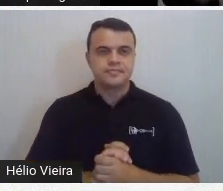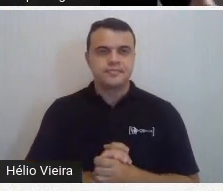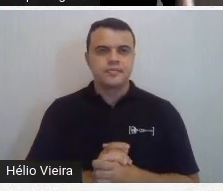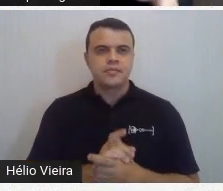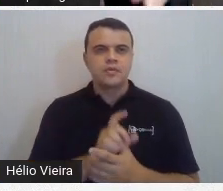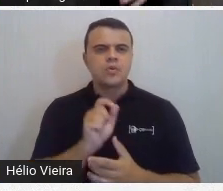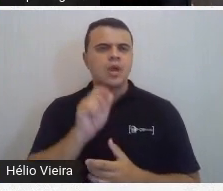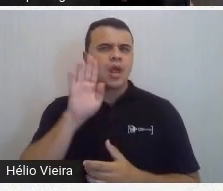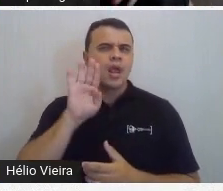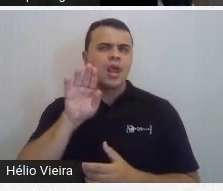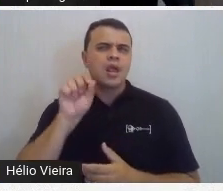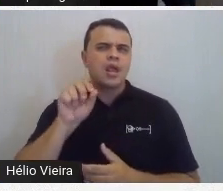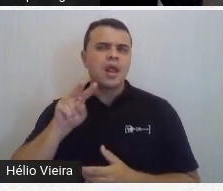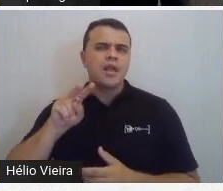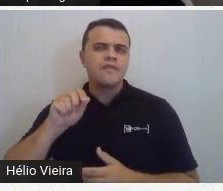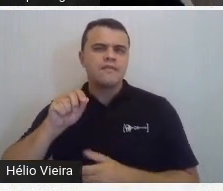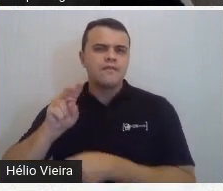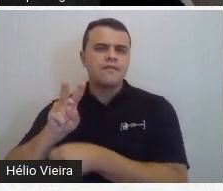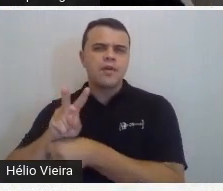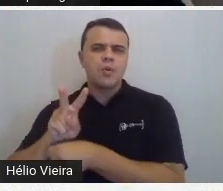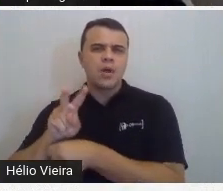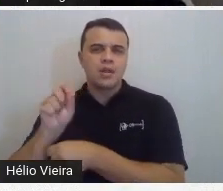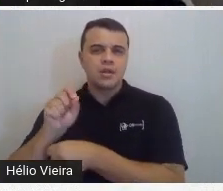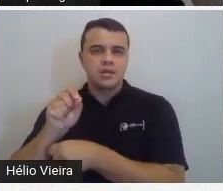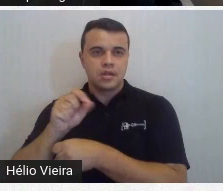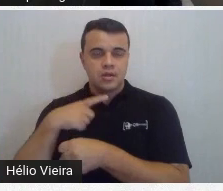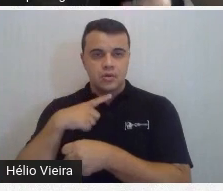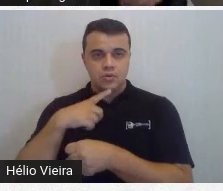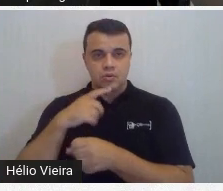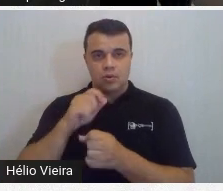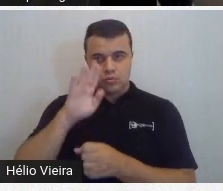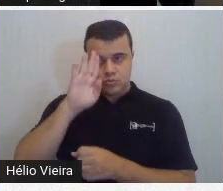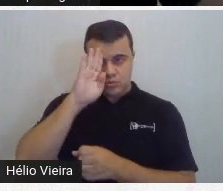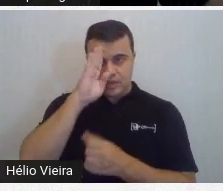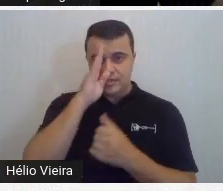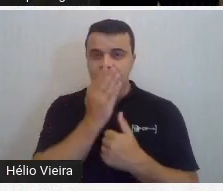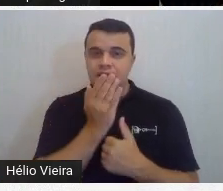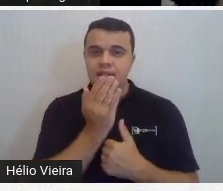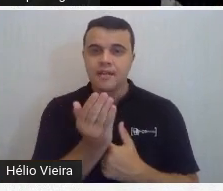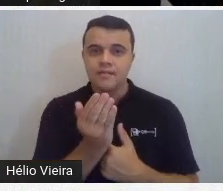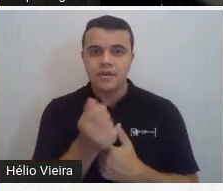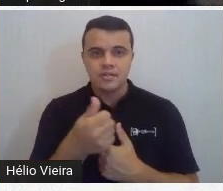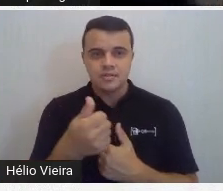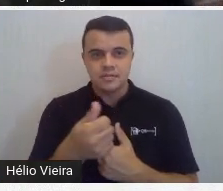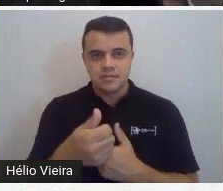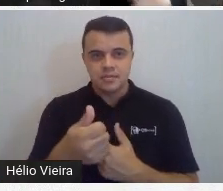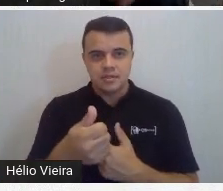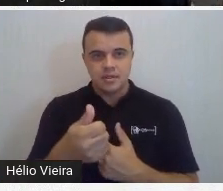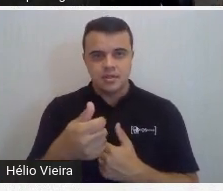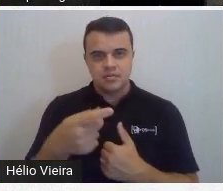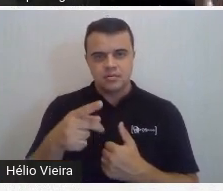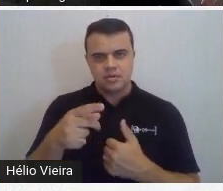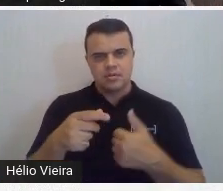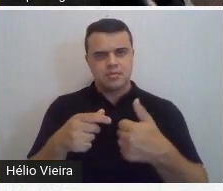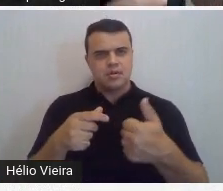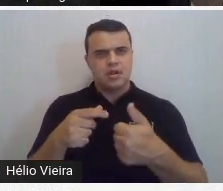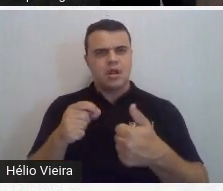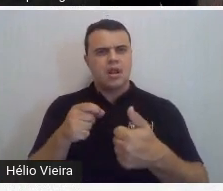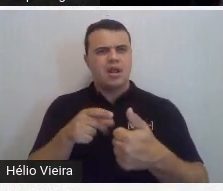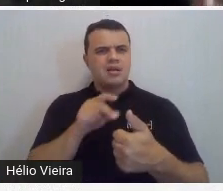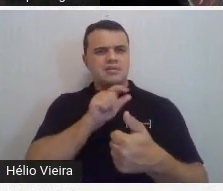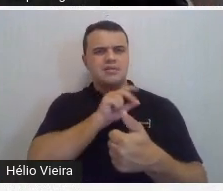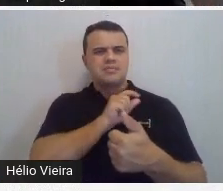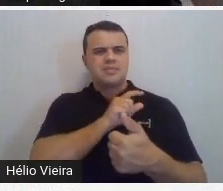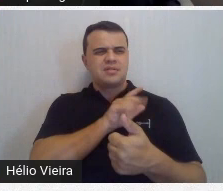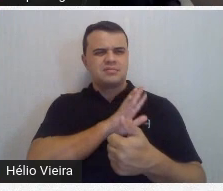as vanguardas? São os soldados que vão à frente. Então, seria aquela arte à frente do seu tempo, que rompe com o passado,